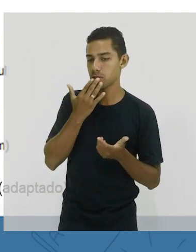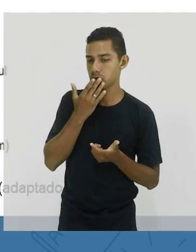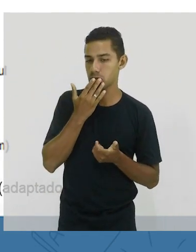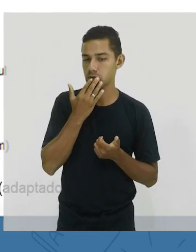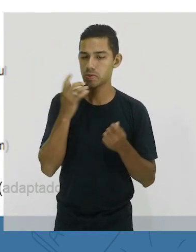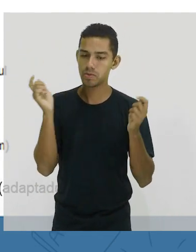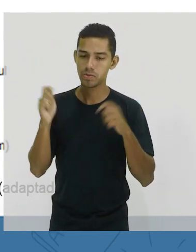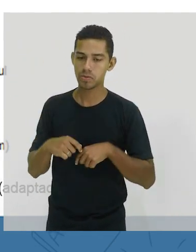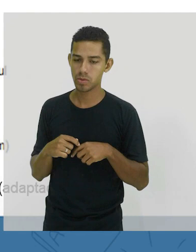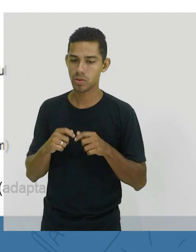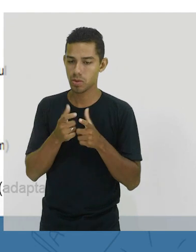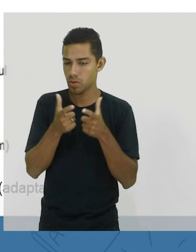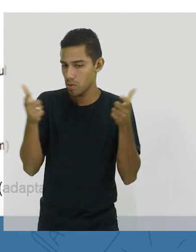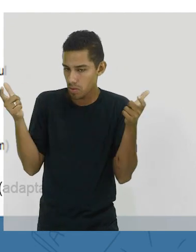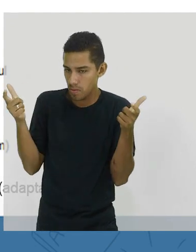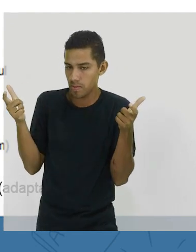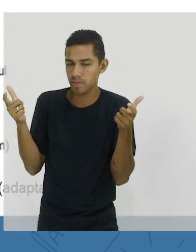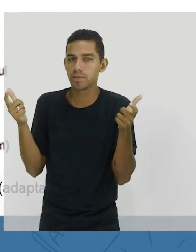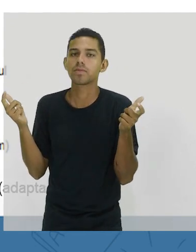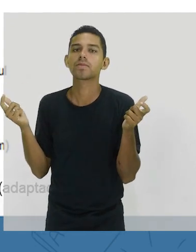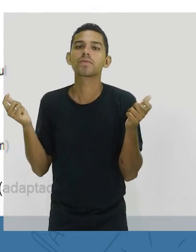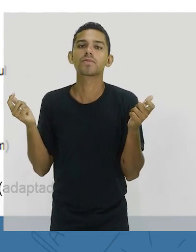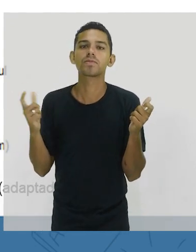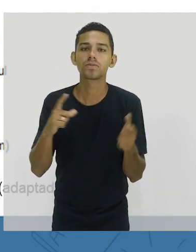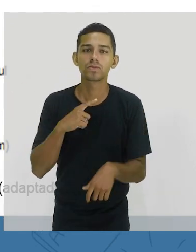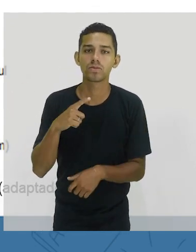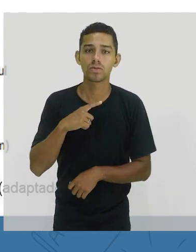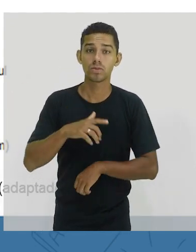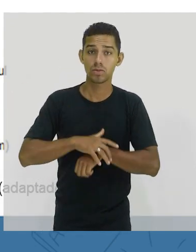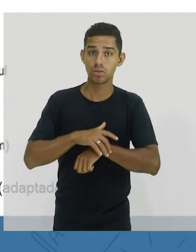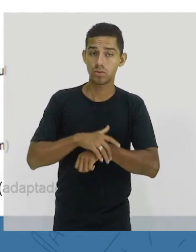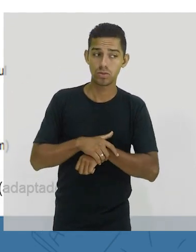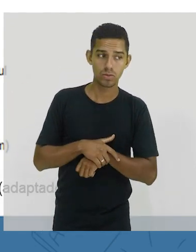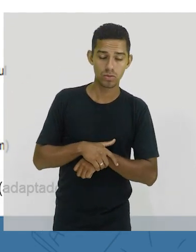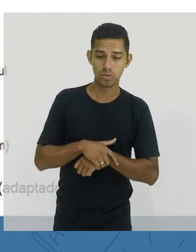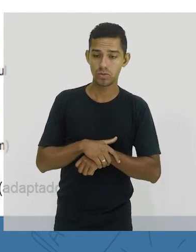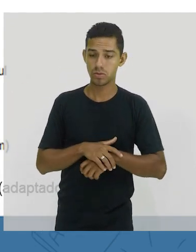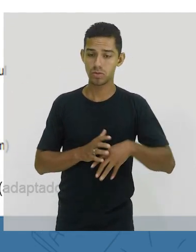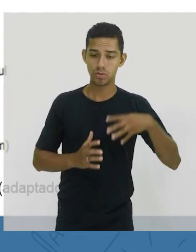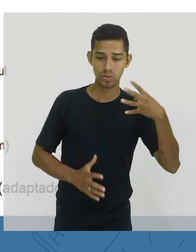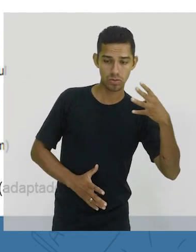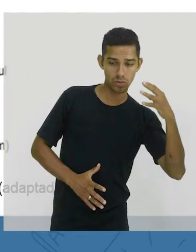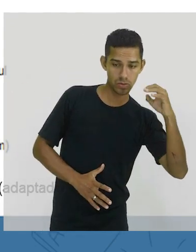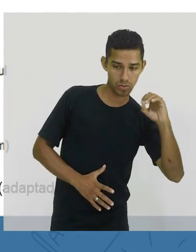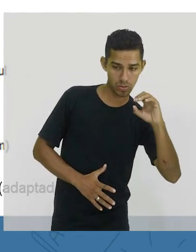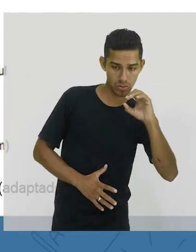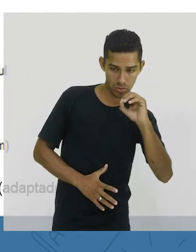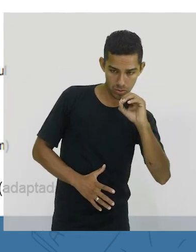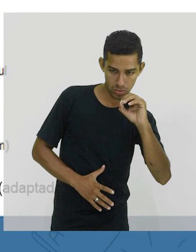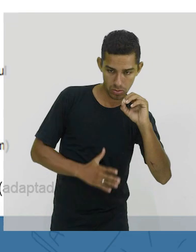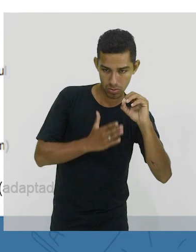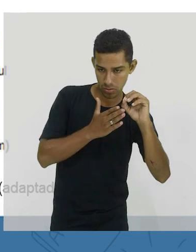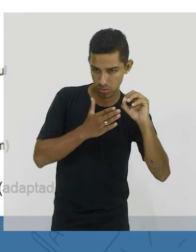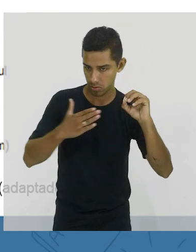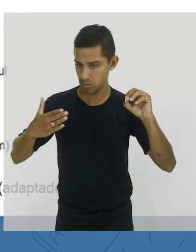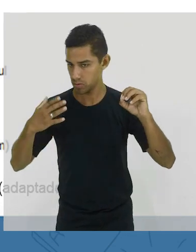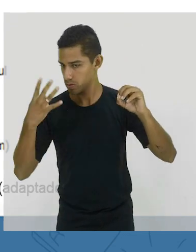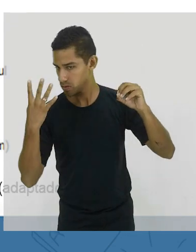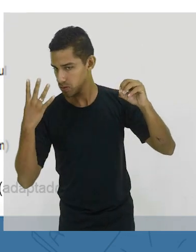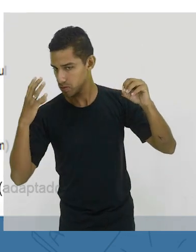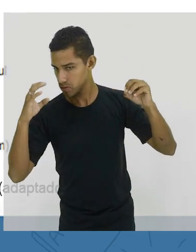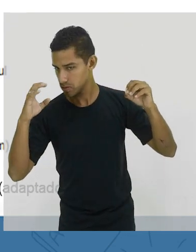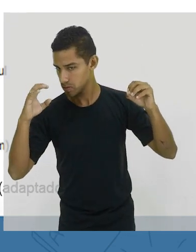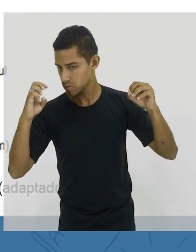seu comprimento de onda, né? Então nós temos ali a de 400 a 430, comprimento de onda, né?